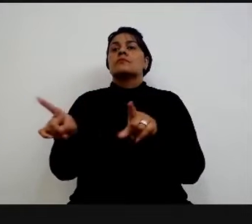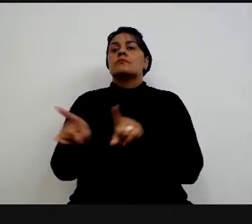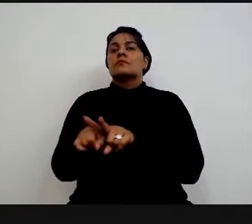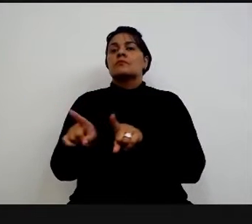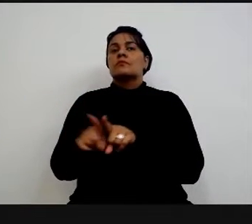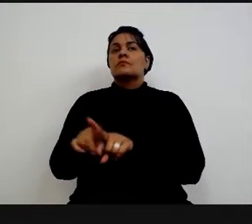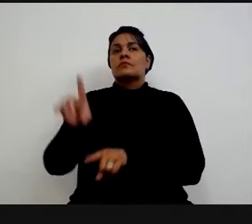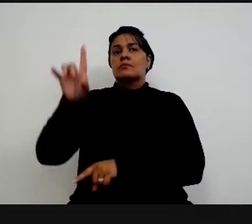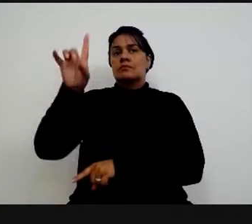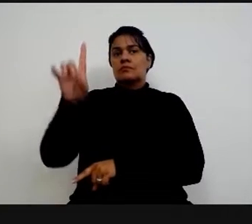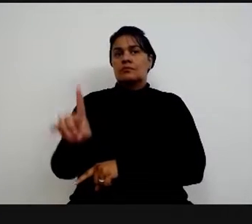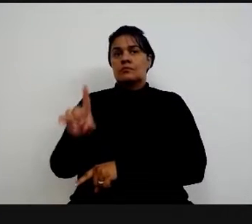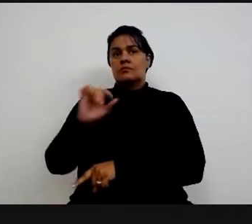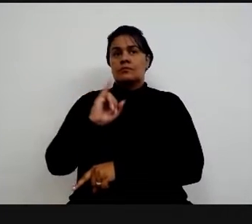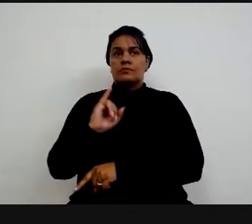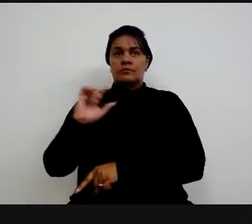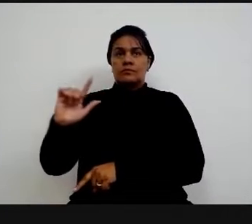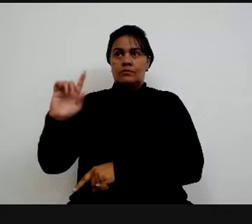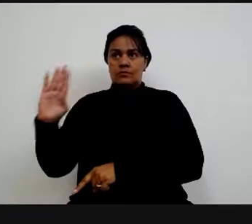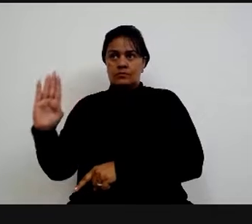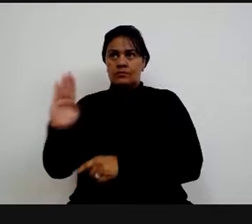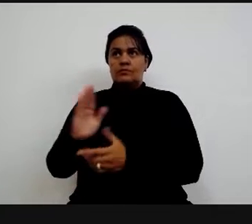também foi diretor do ILB,